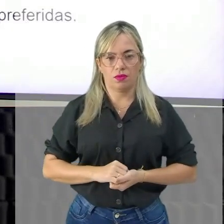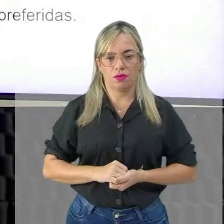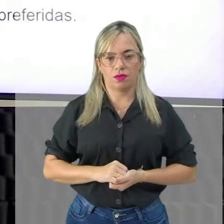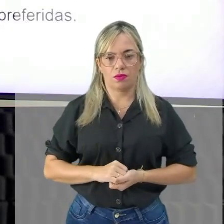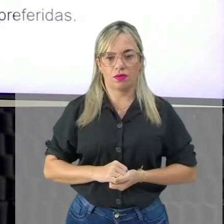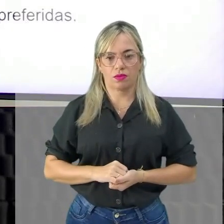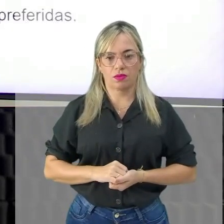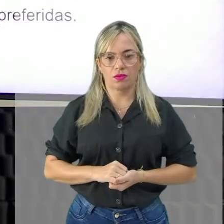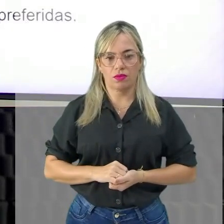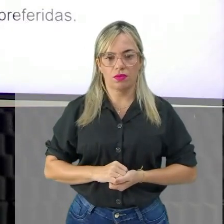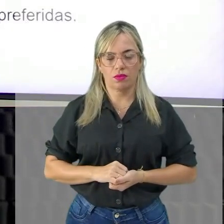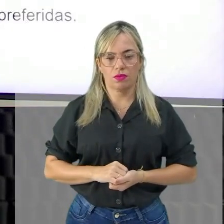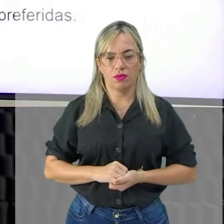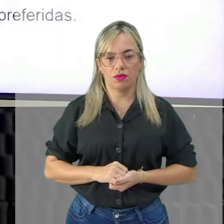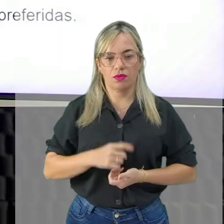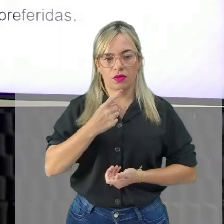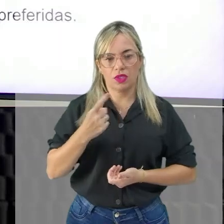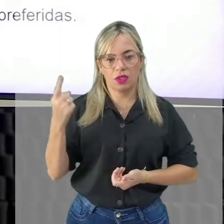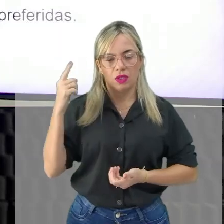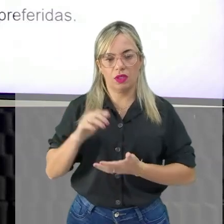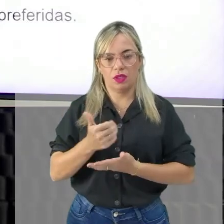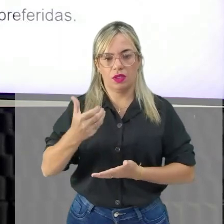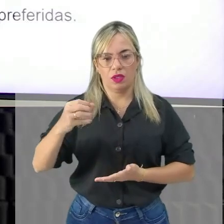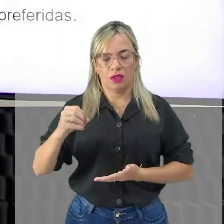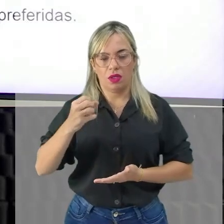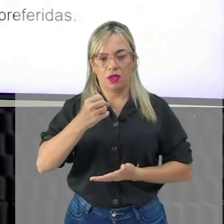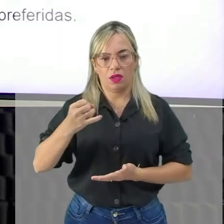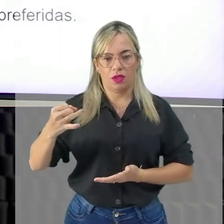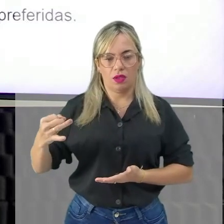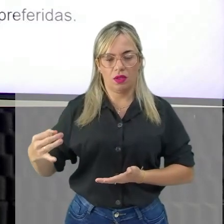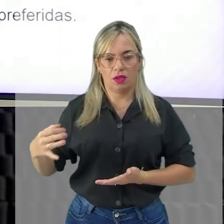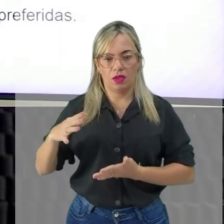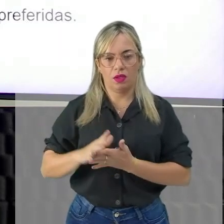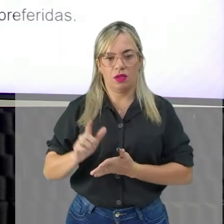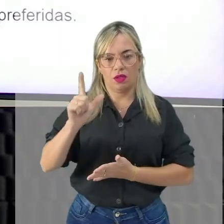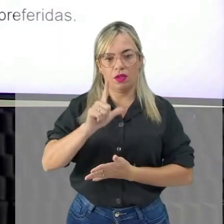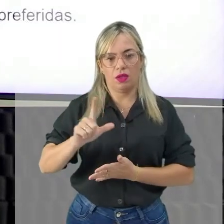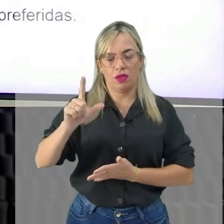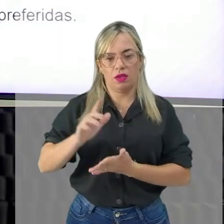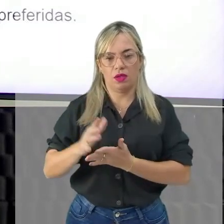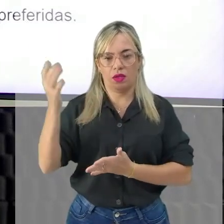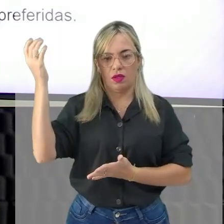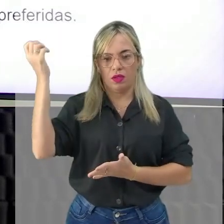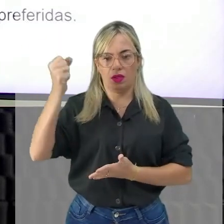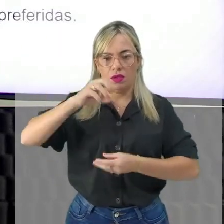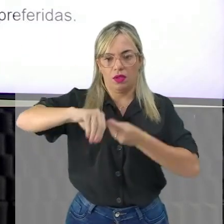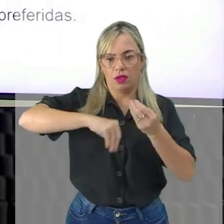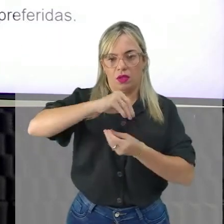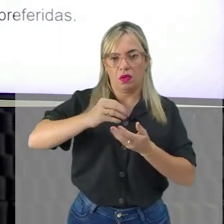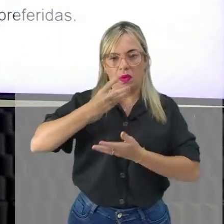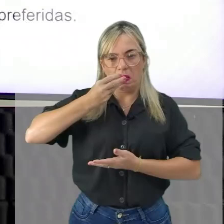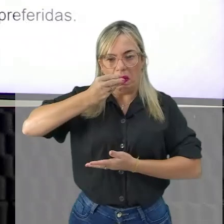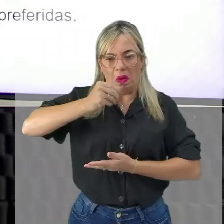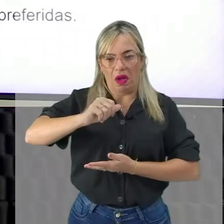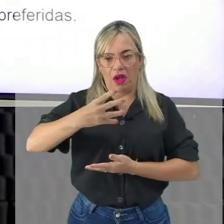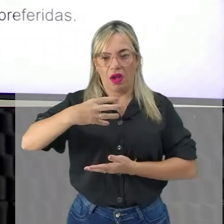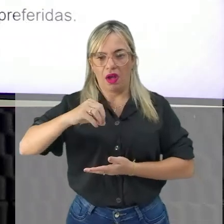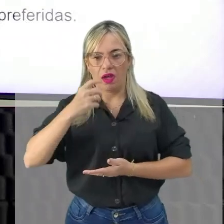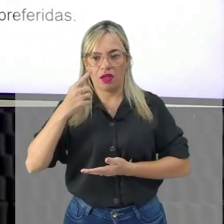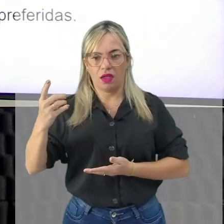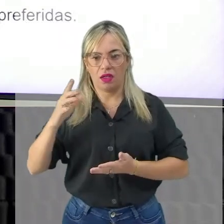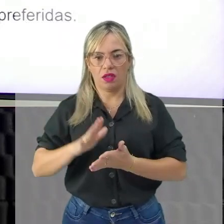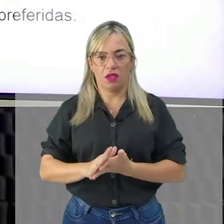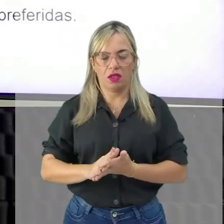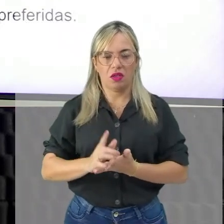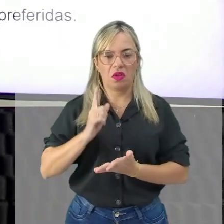misture com ácido e deixe estragar em algum lugar quente, né? Então, pega o